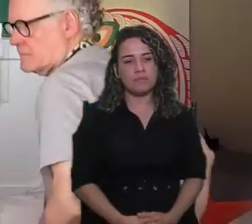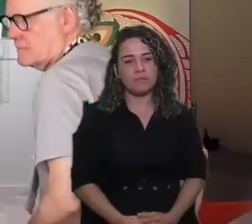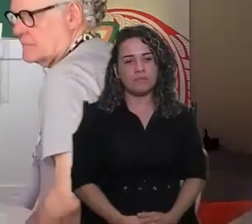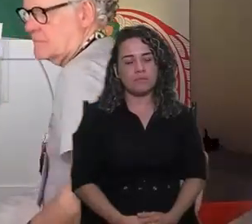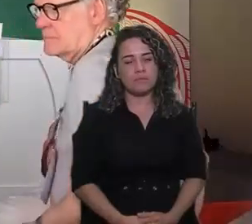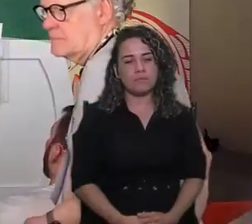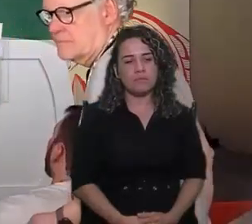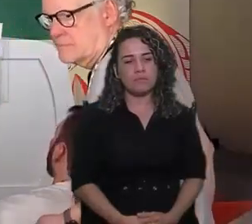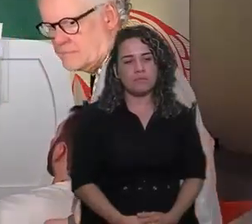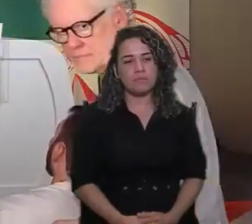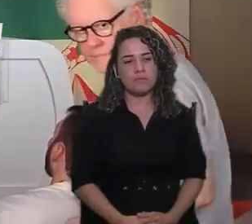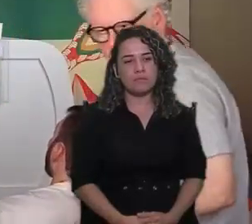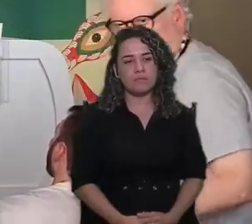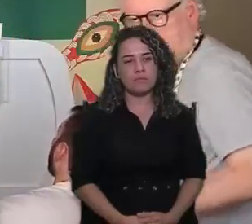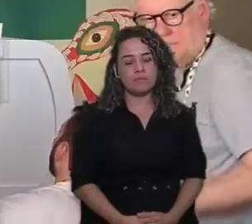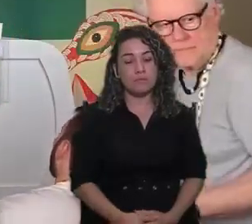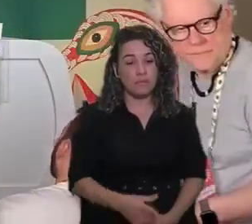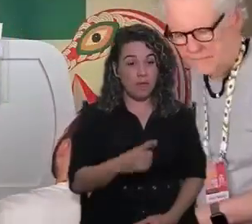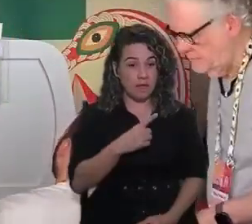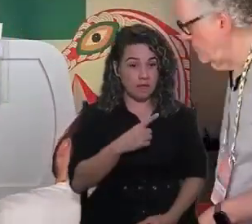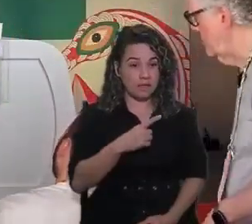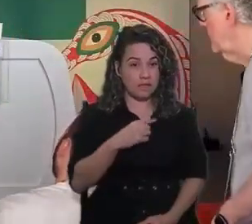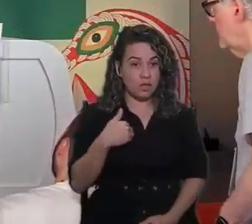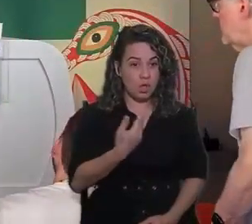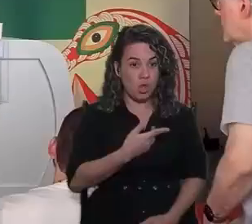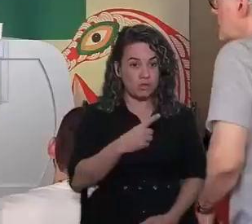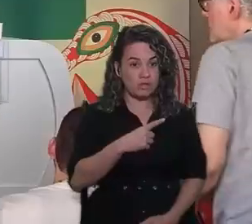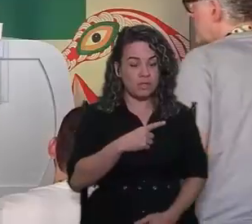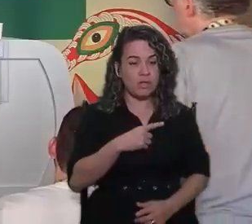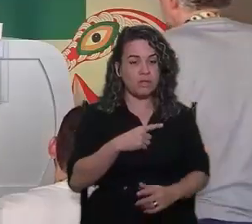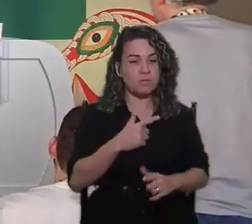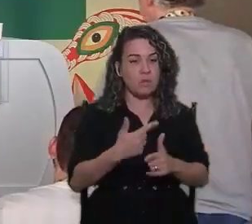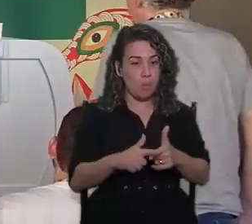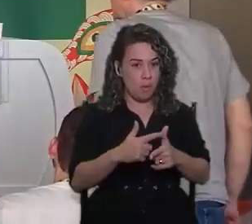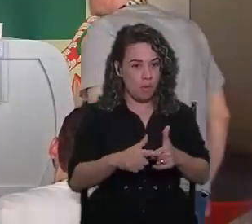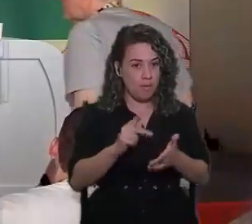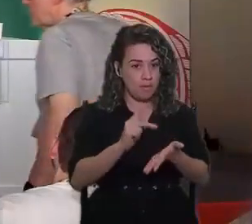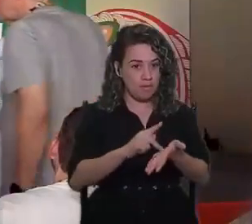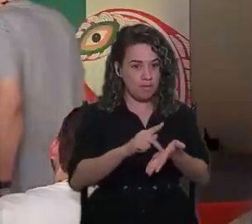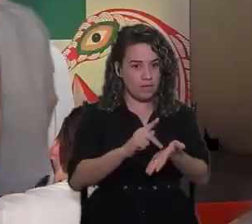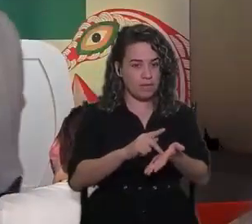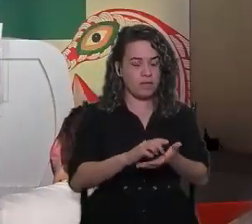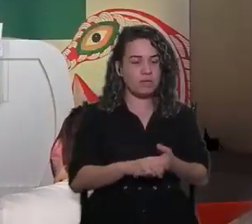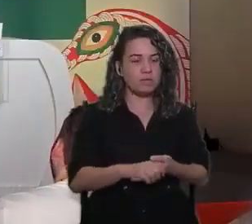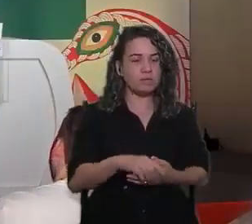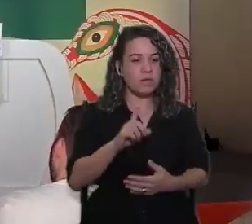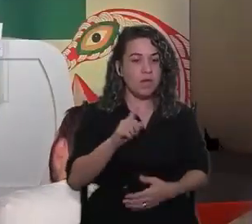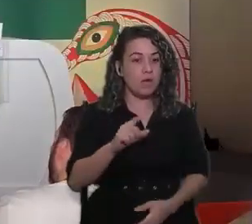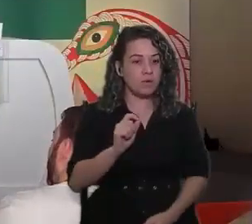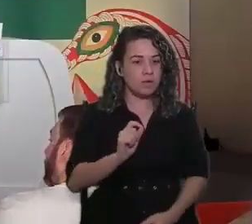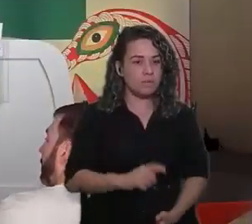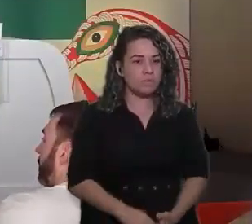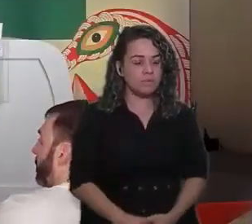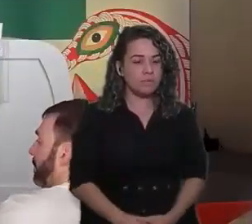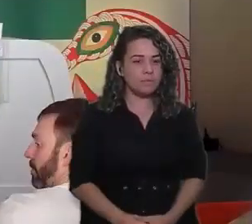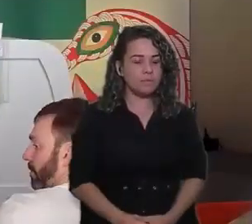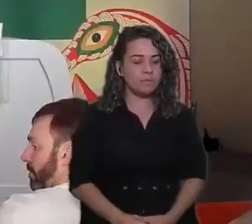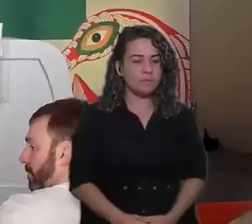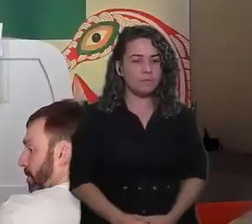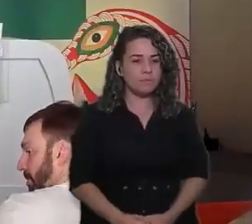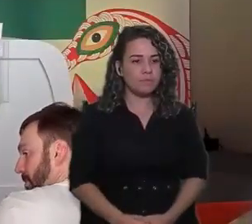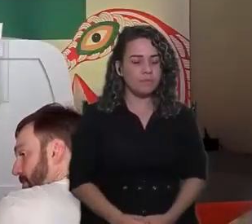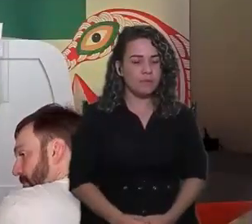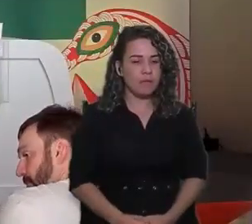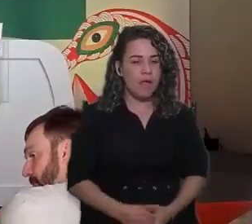A gente tem um problema que é real, que é essa... Eu acho que a gente tem visto